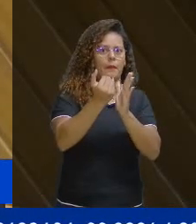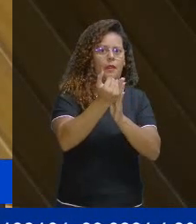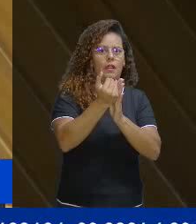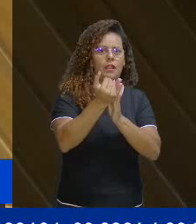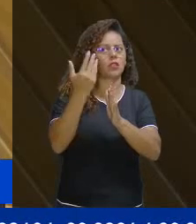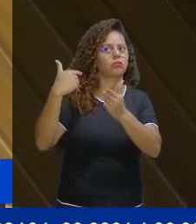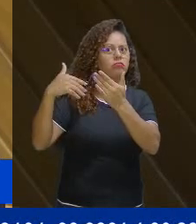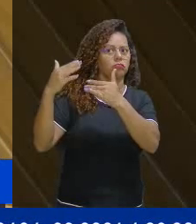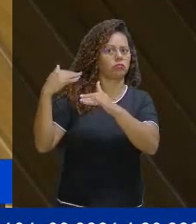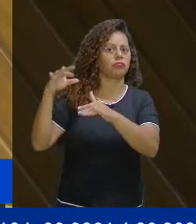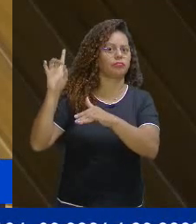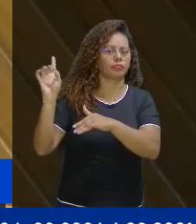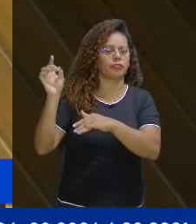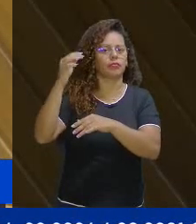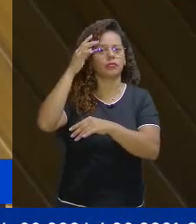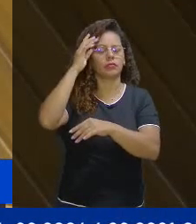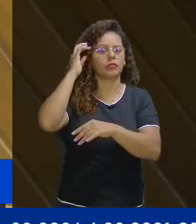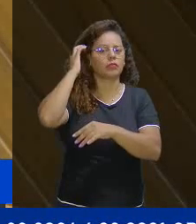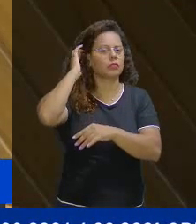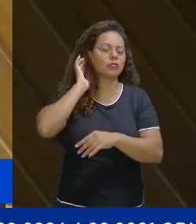presente analisado, que foi R$